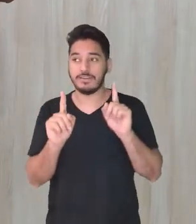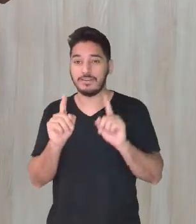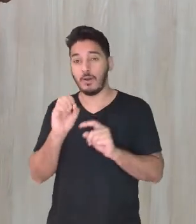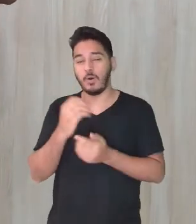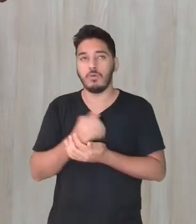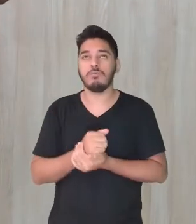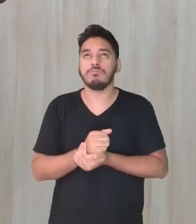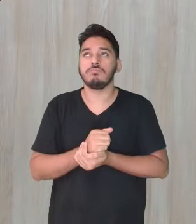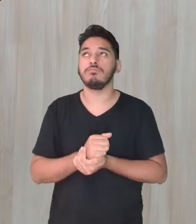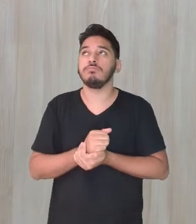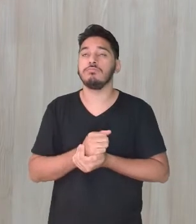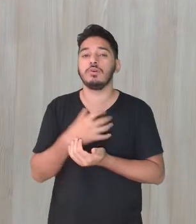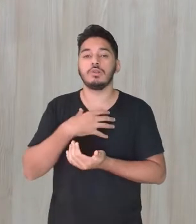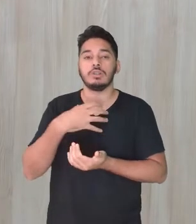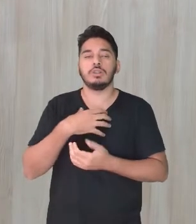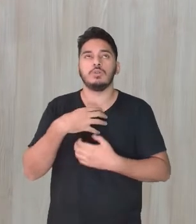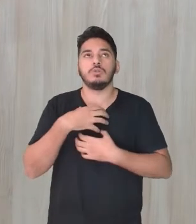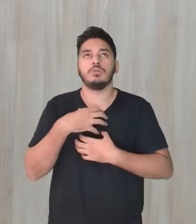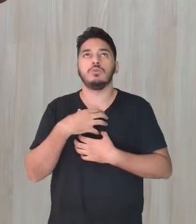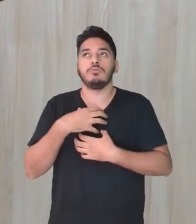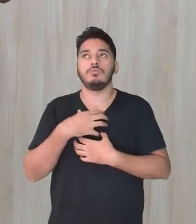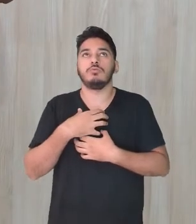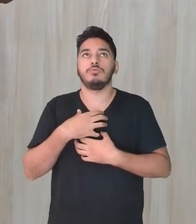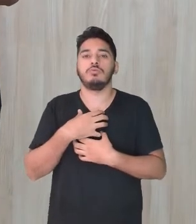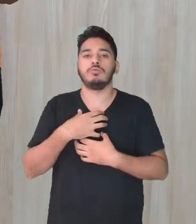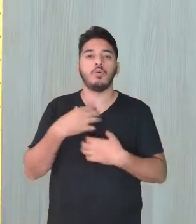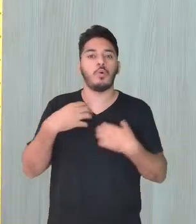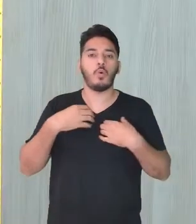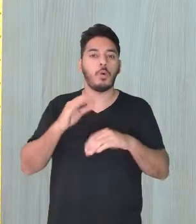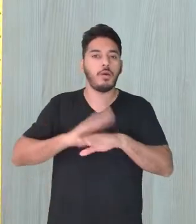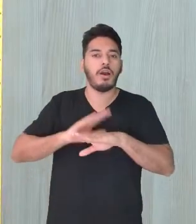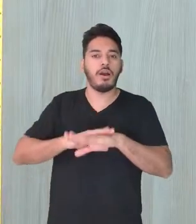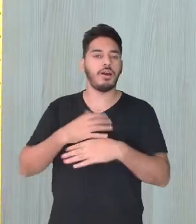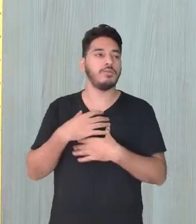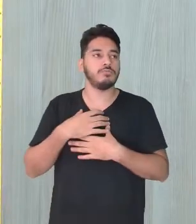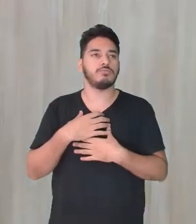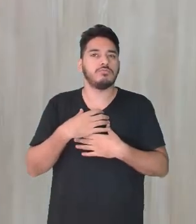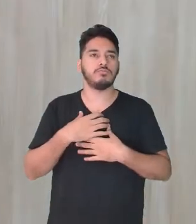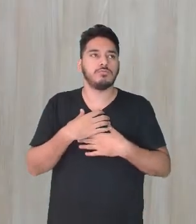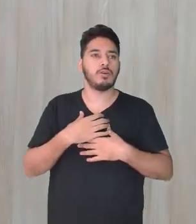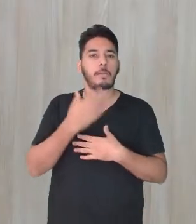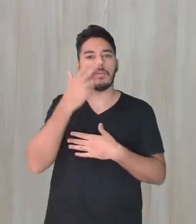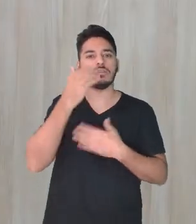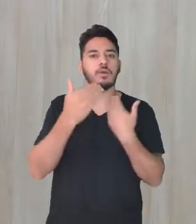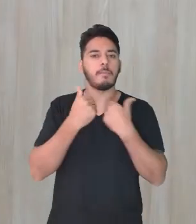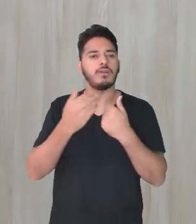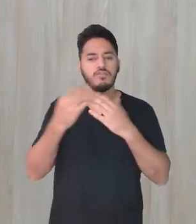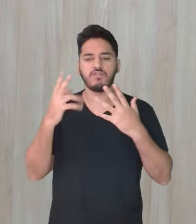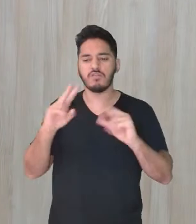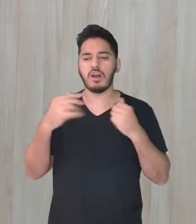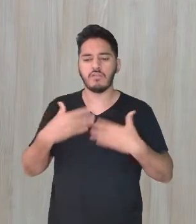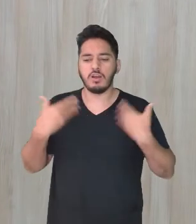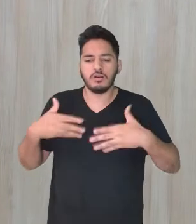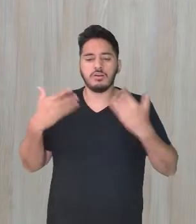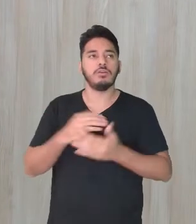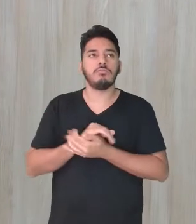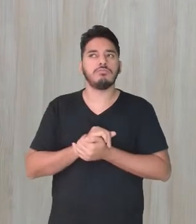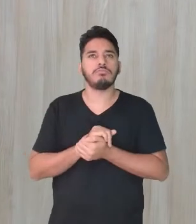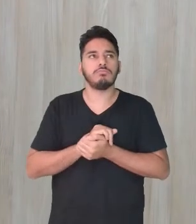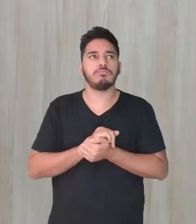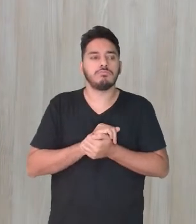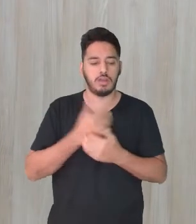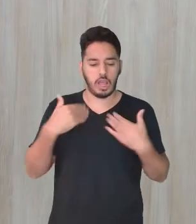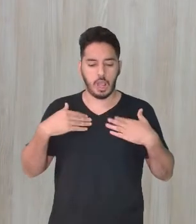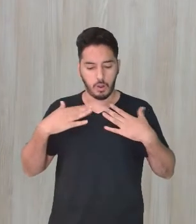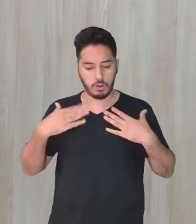assim, ó. Quando você escuta, né? Tipo, o corpo mexe de alguma forma, né, professor? o corpo pede, assim, tipo, me mexe, mesmo que você